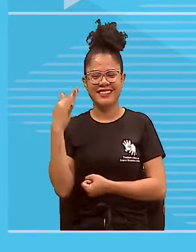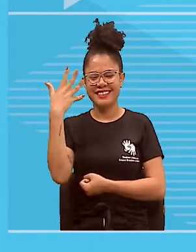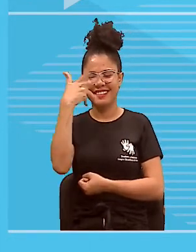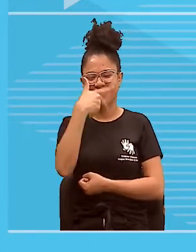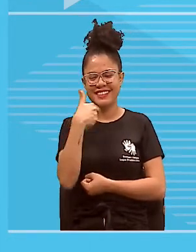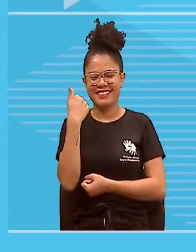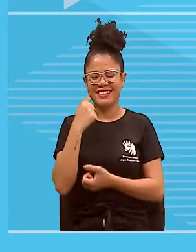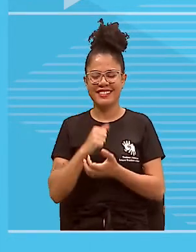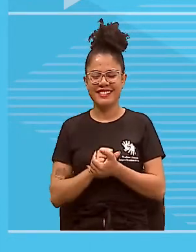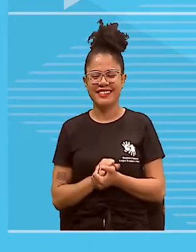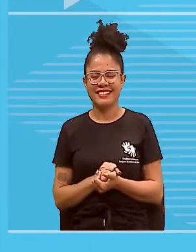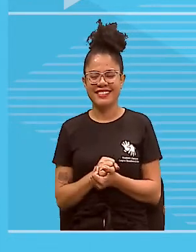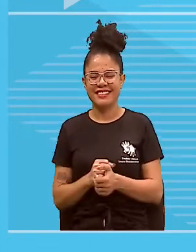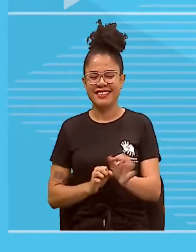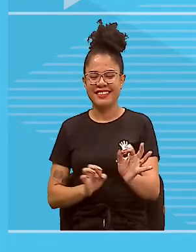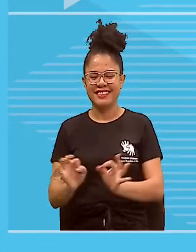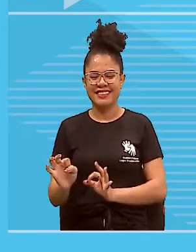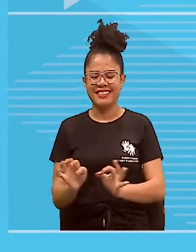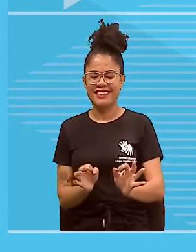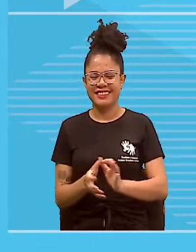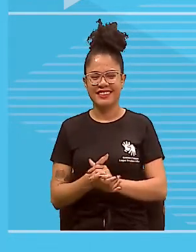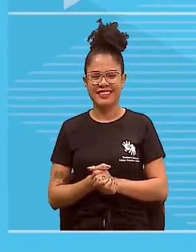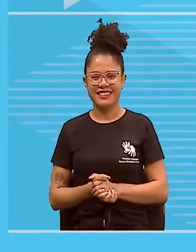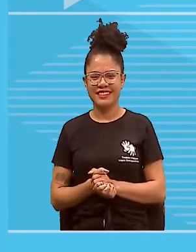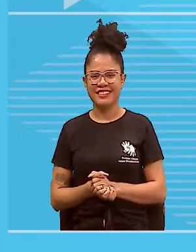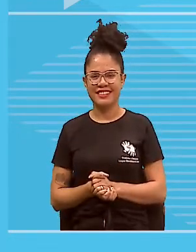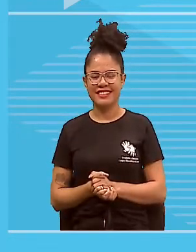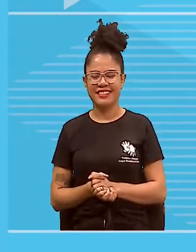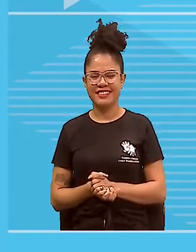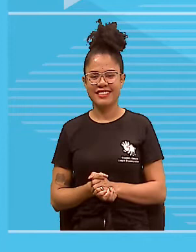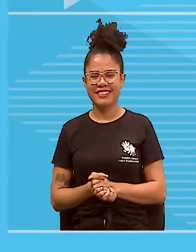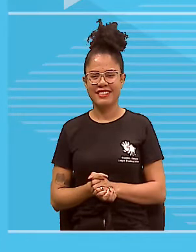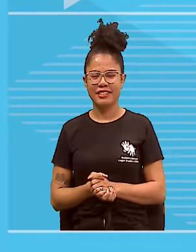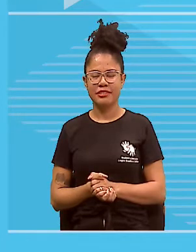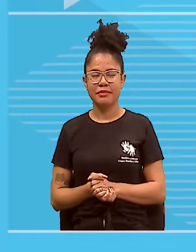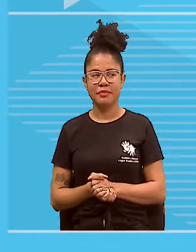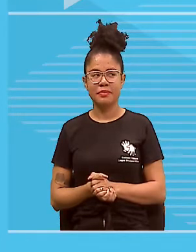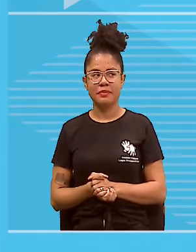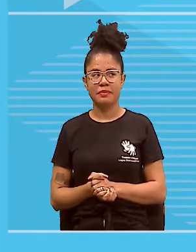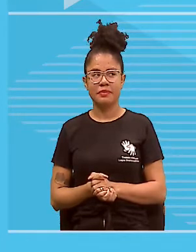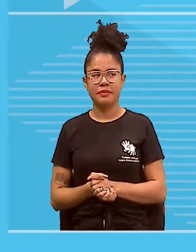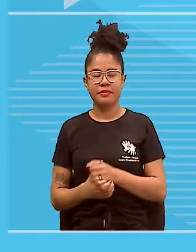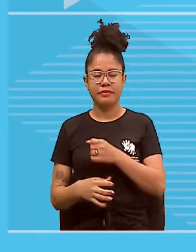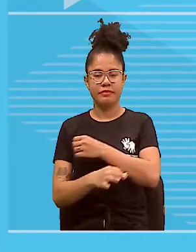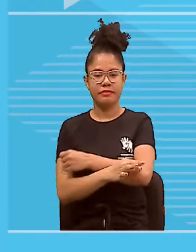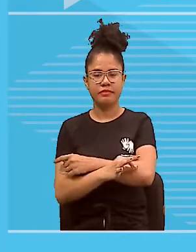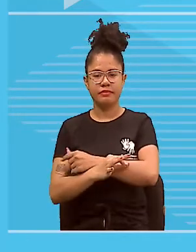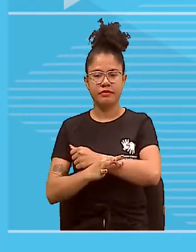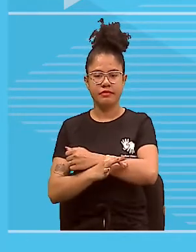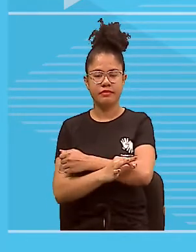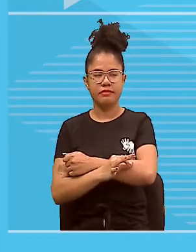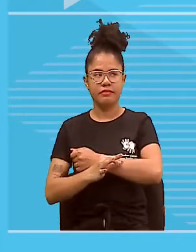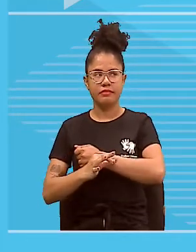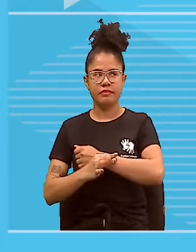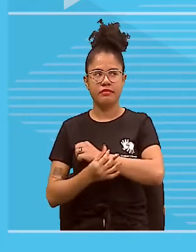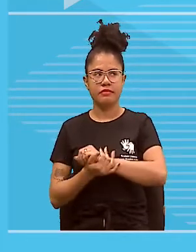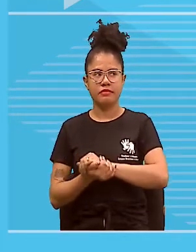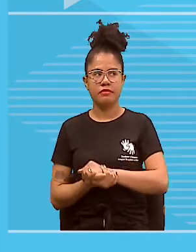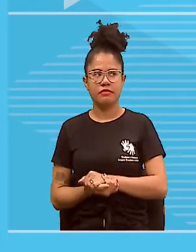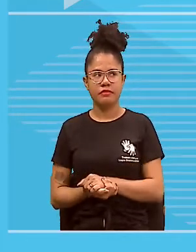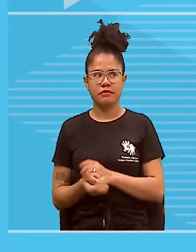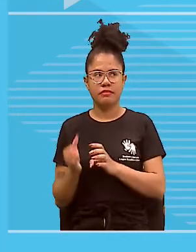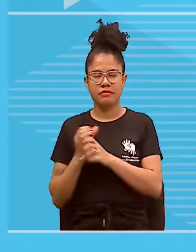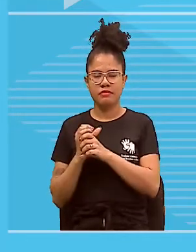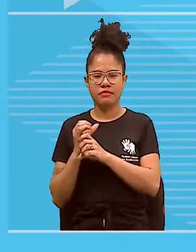é planejada com arquitetura e engenharia ali chama concretismo viu concreto arma tudo